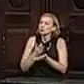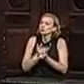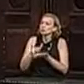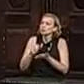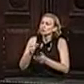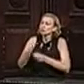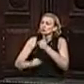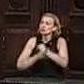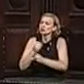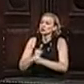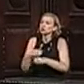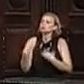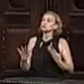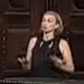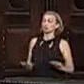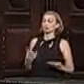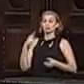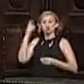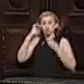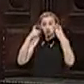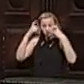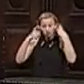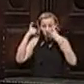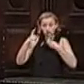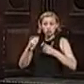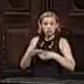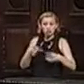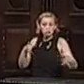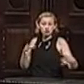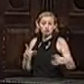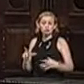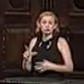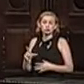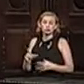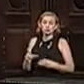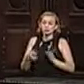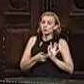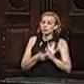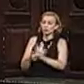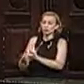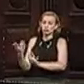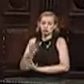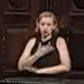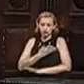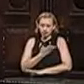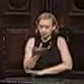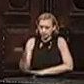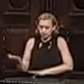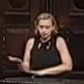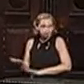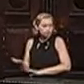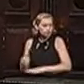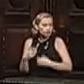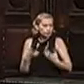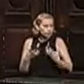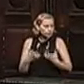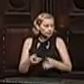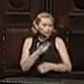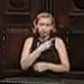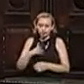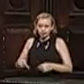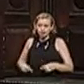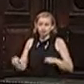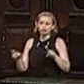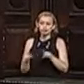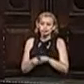cerca a nossa cidade. Essa é uma preocupação muito grande que eu trago aqui ao conhecimento dos senhores. E queria, senhor presidente,